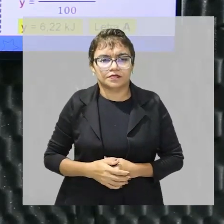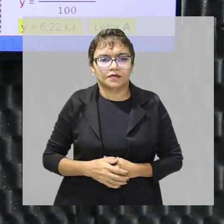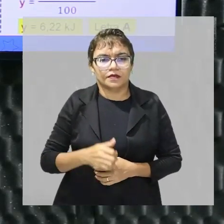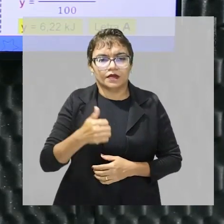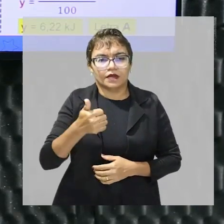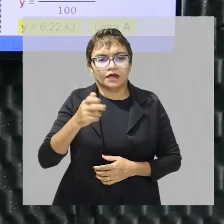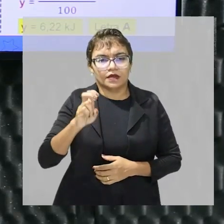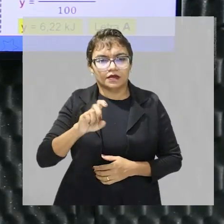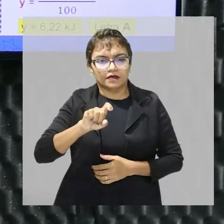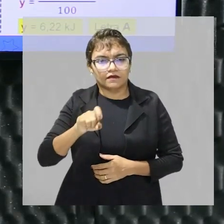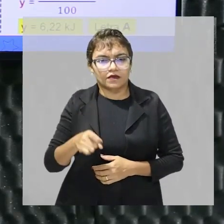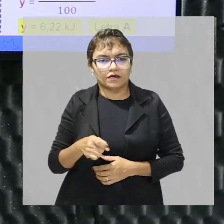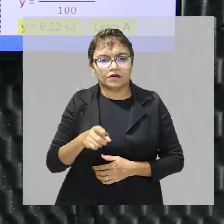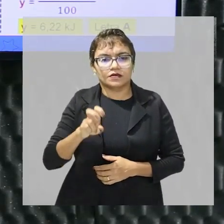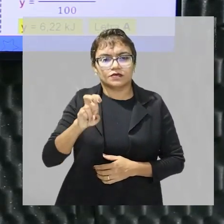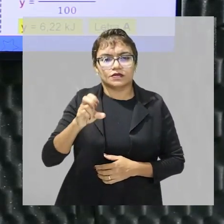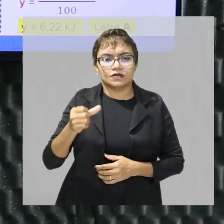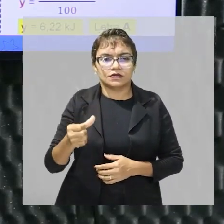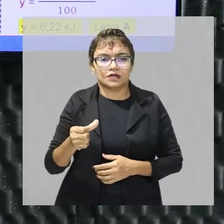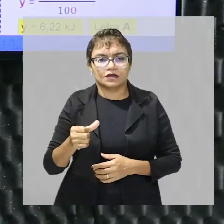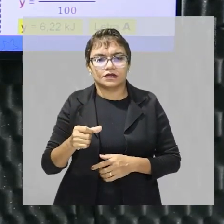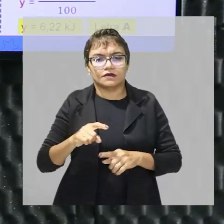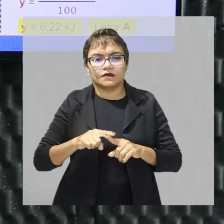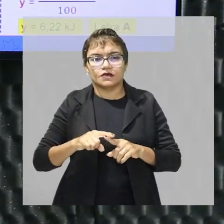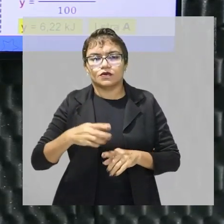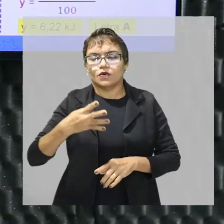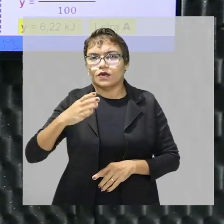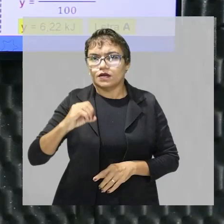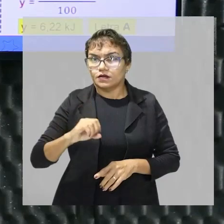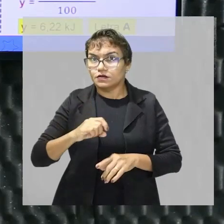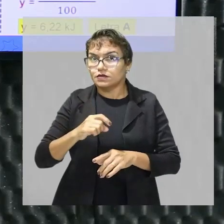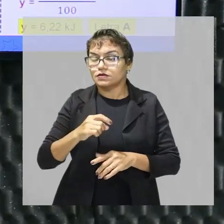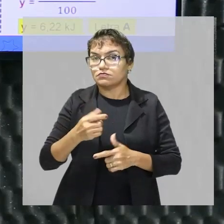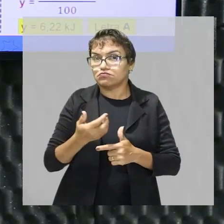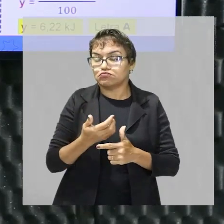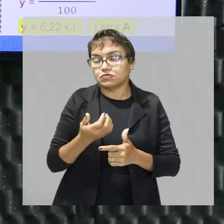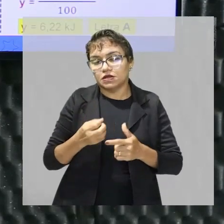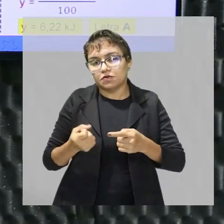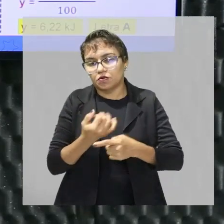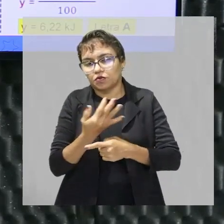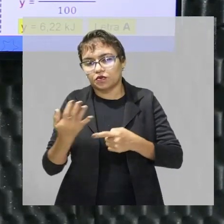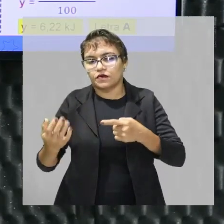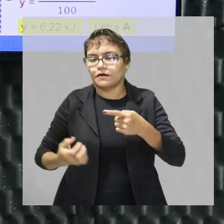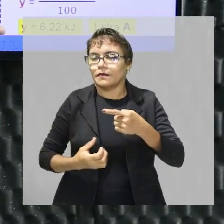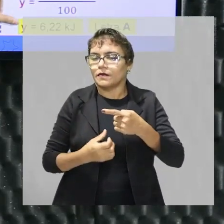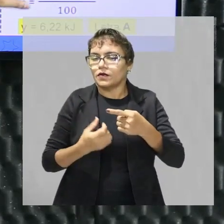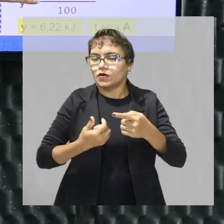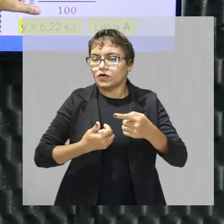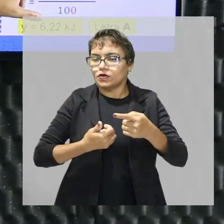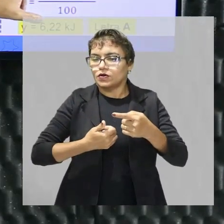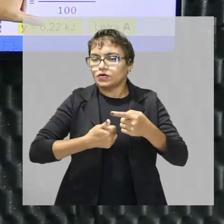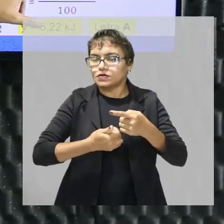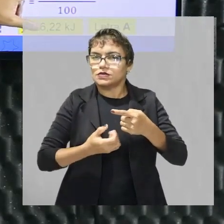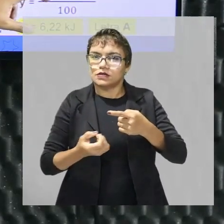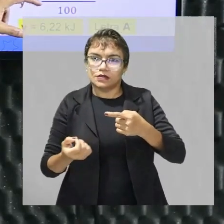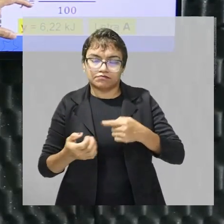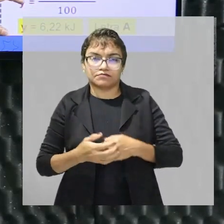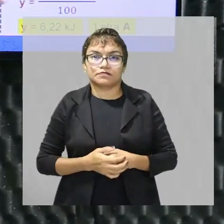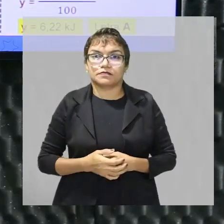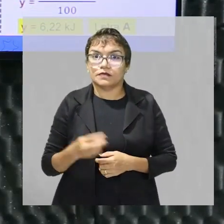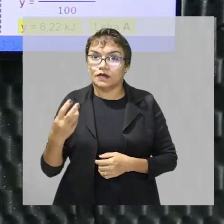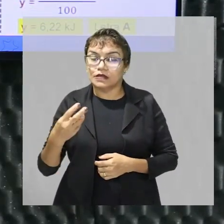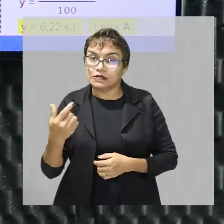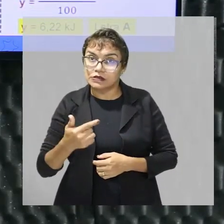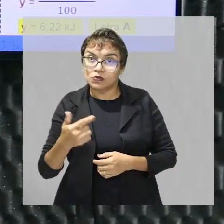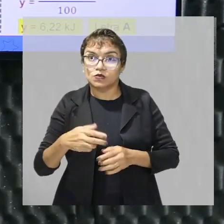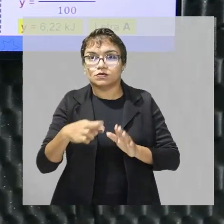15,56 vezes 40 dividido por 100. Uma segunda regra de 3. Destaquei alguns zeros que a gente pode